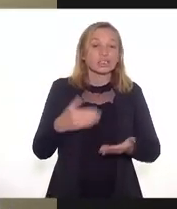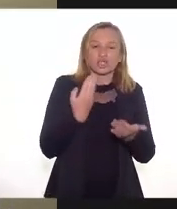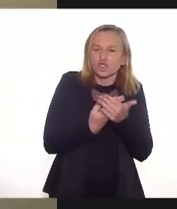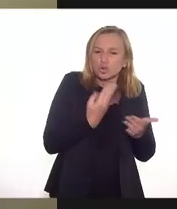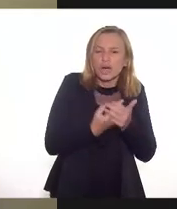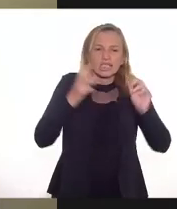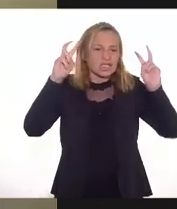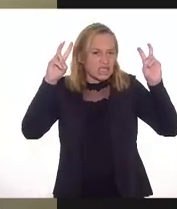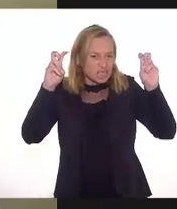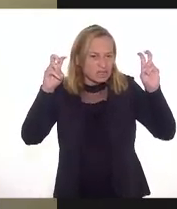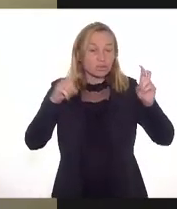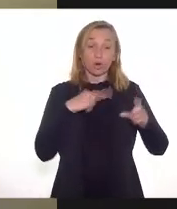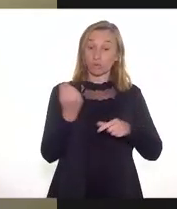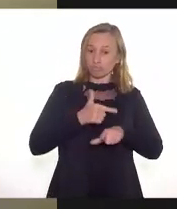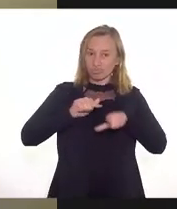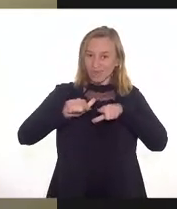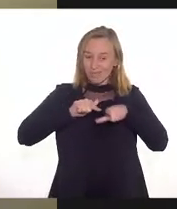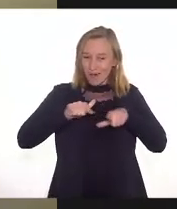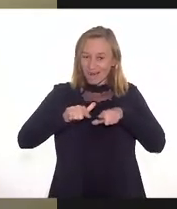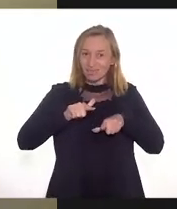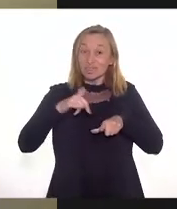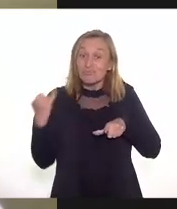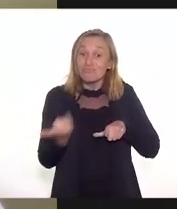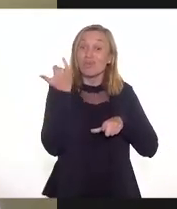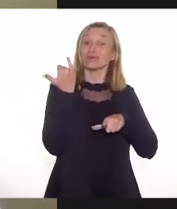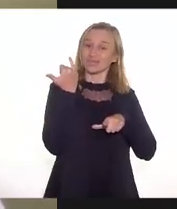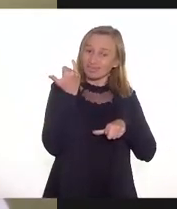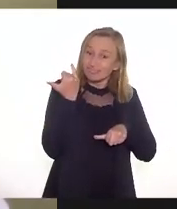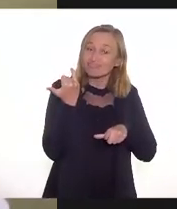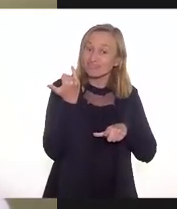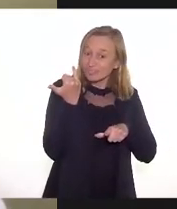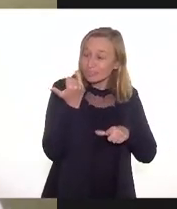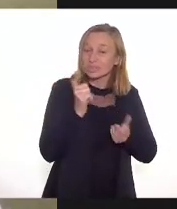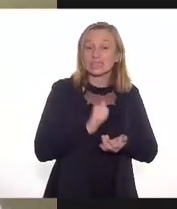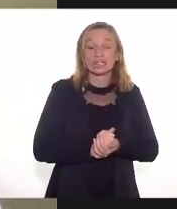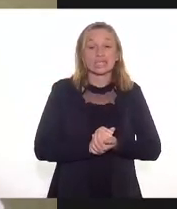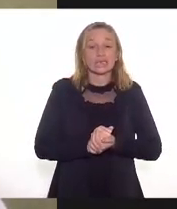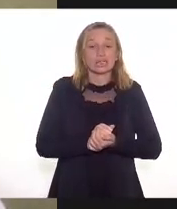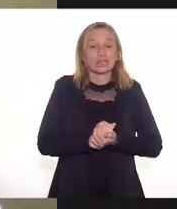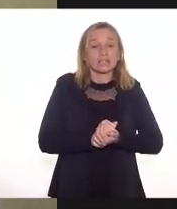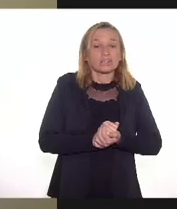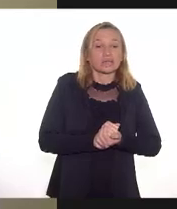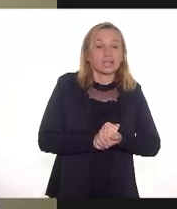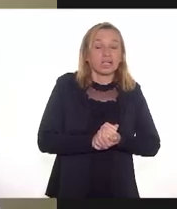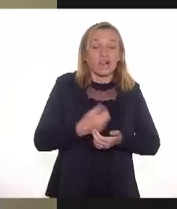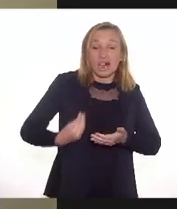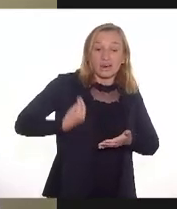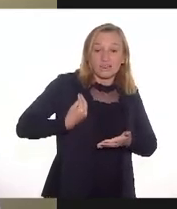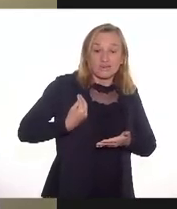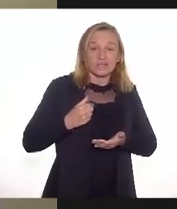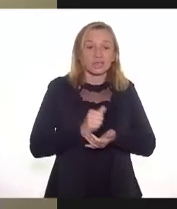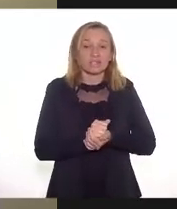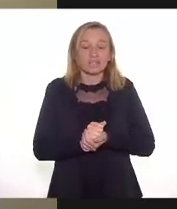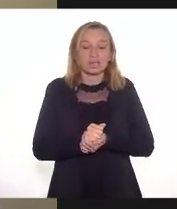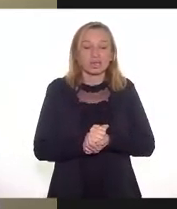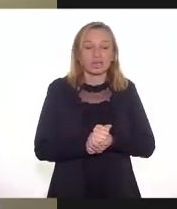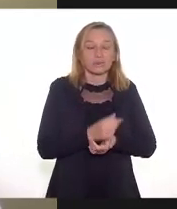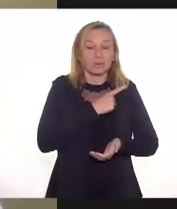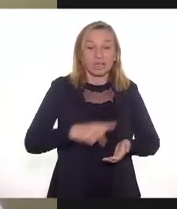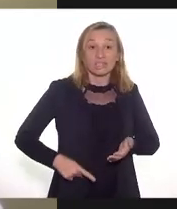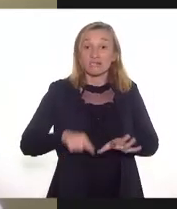essa matéria e ele fez um trabalho muito importante que antecede a presença da atual presidente lá no